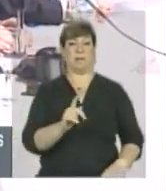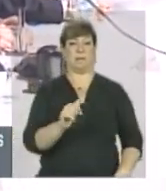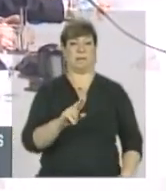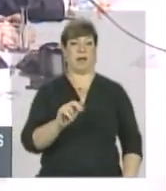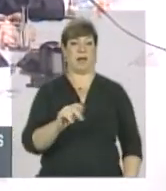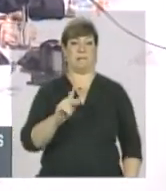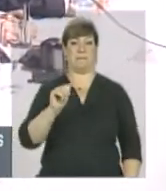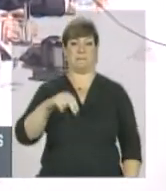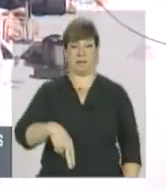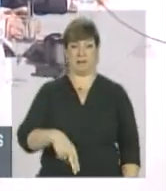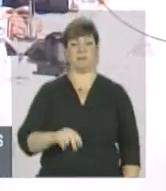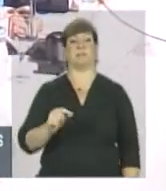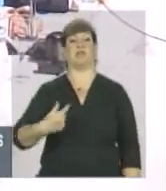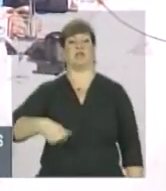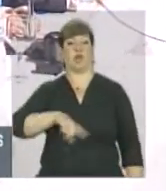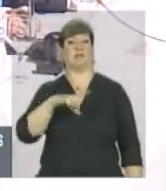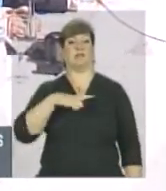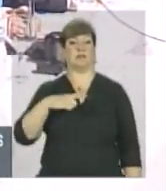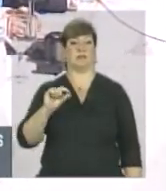nós tivemos